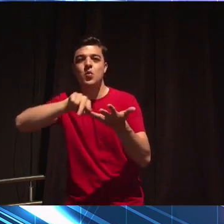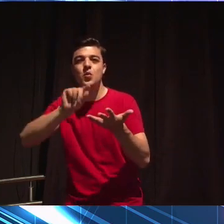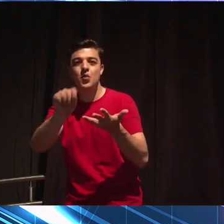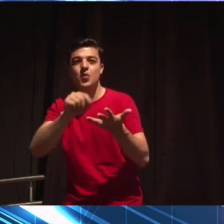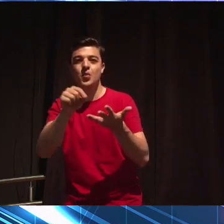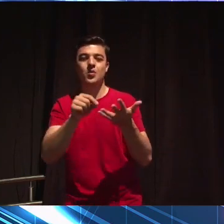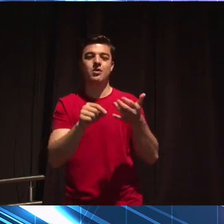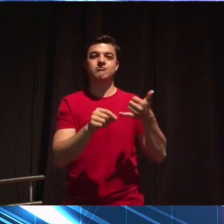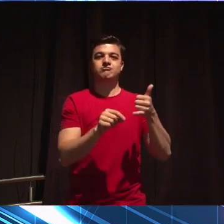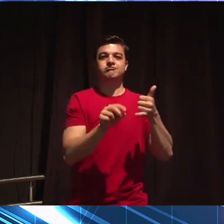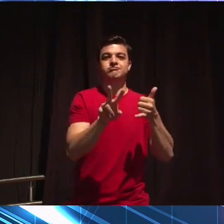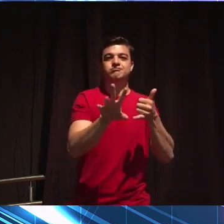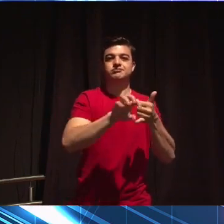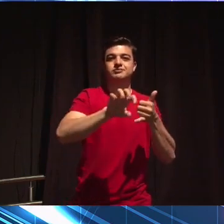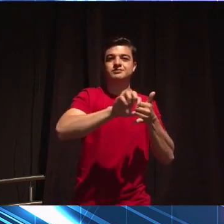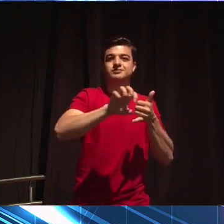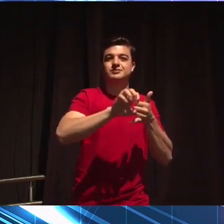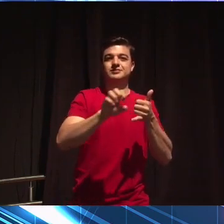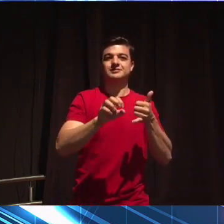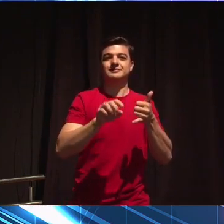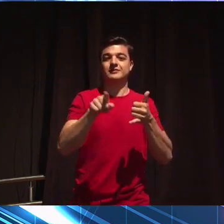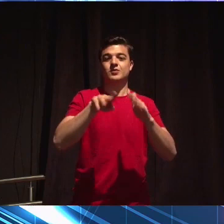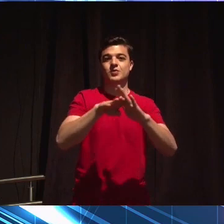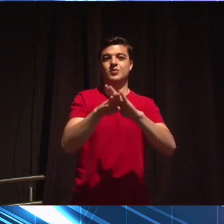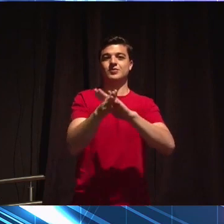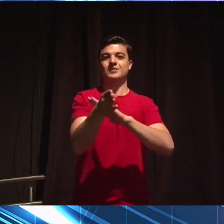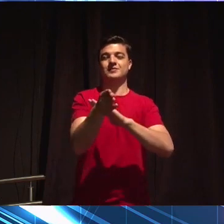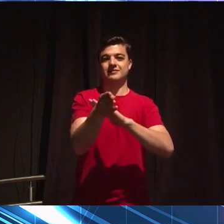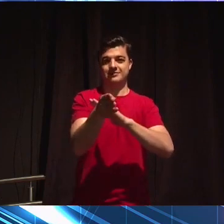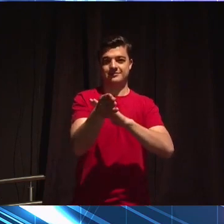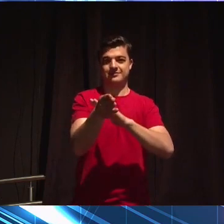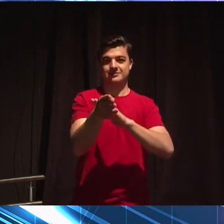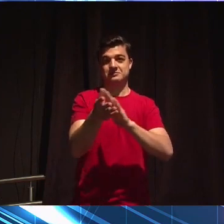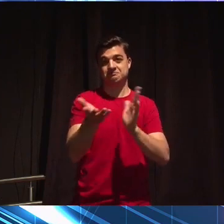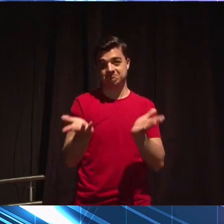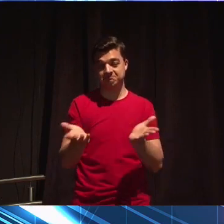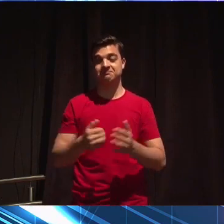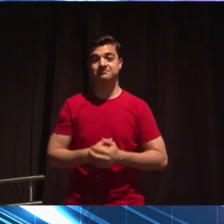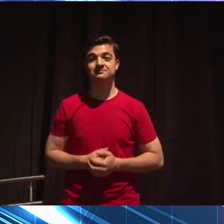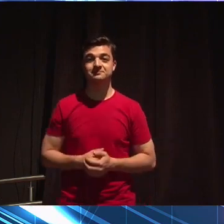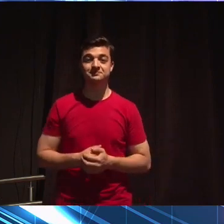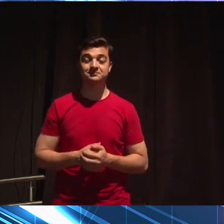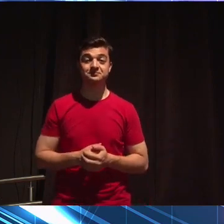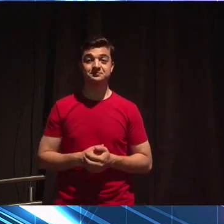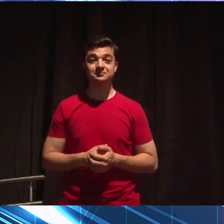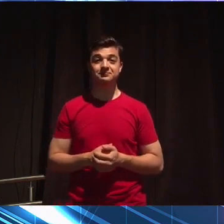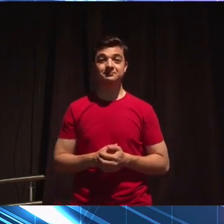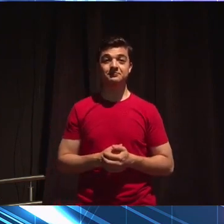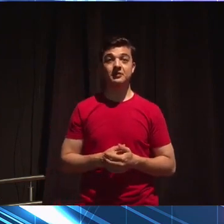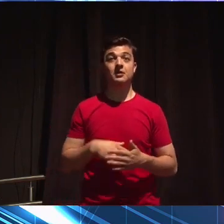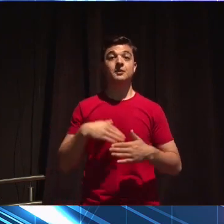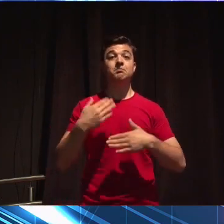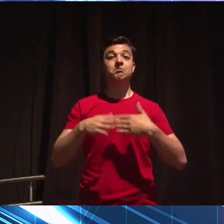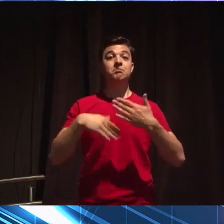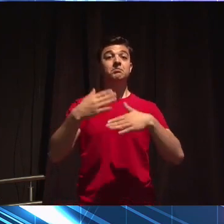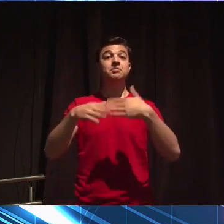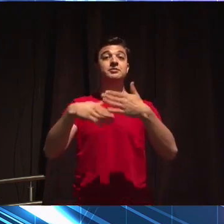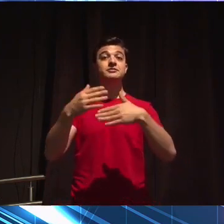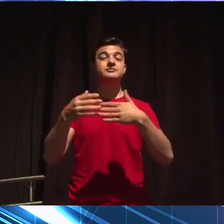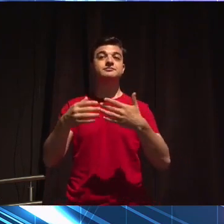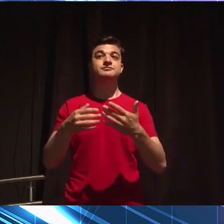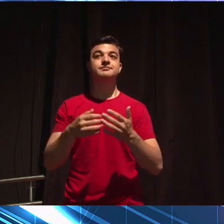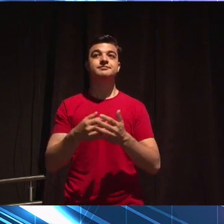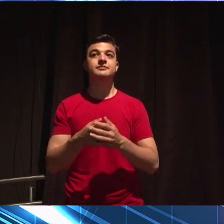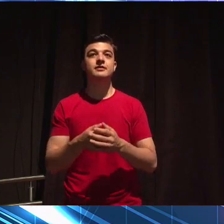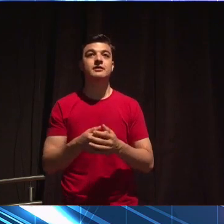principalmente, quais são os grupos. Né? Isso cria um monte de efeitos colaterais indesejados, como, eventualmente, você achar que todo mundo vota no mesmo candidato que